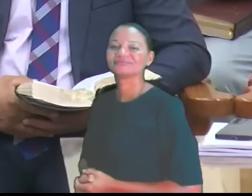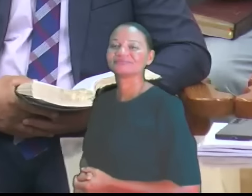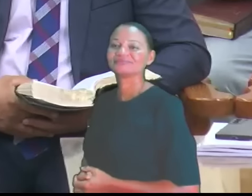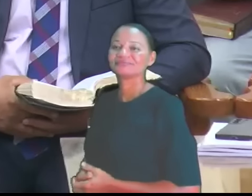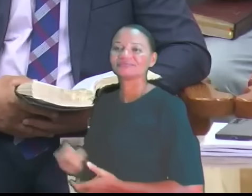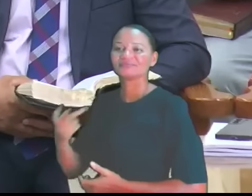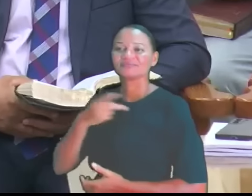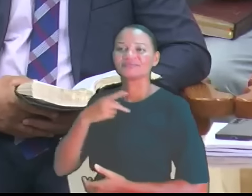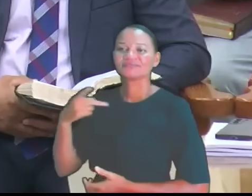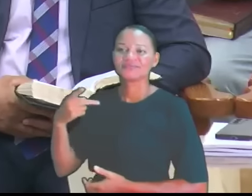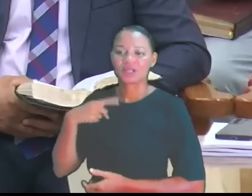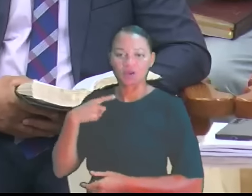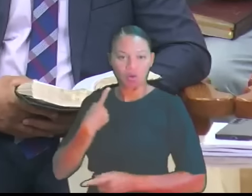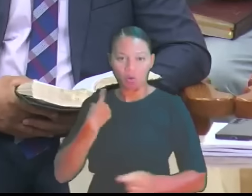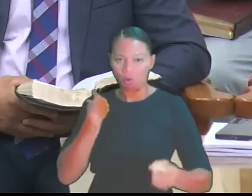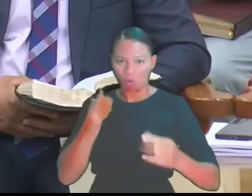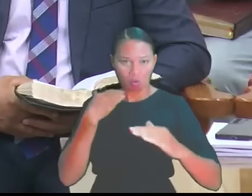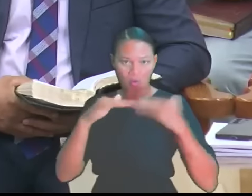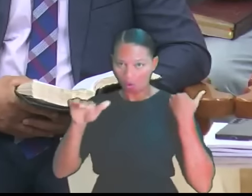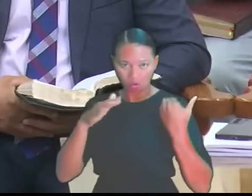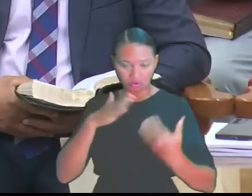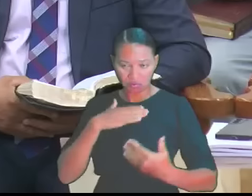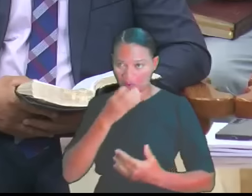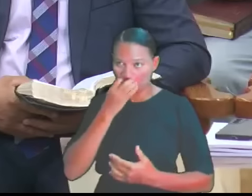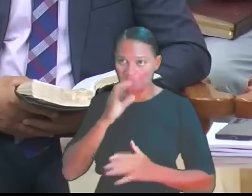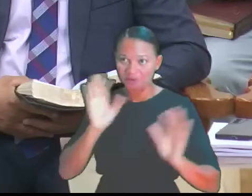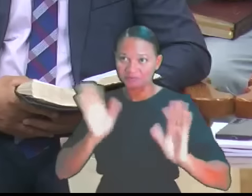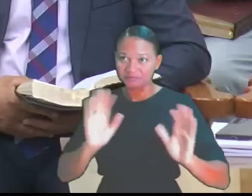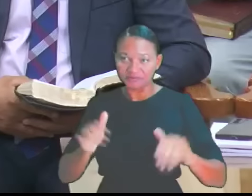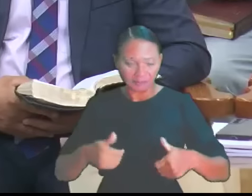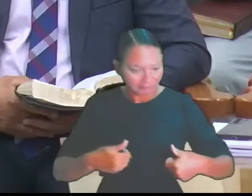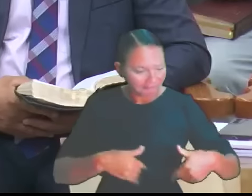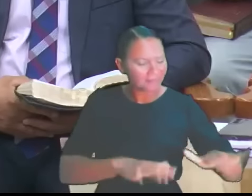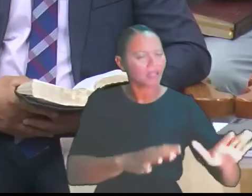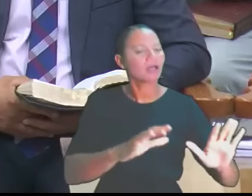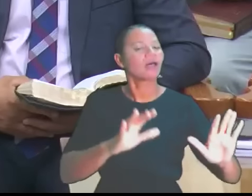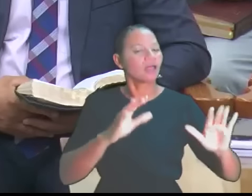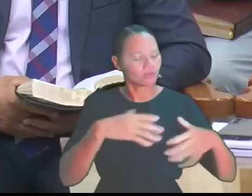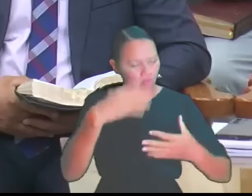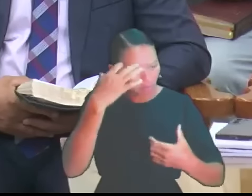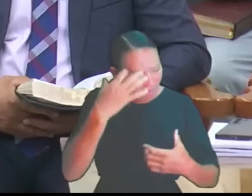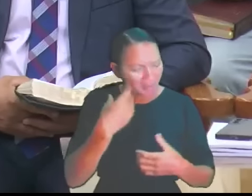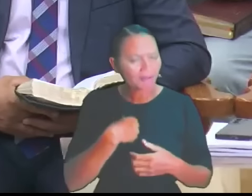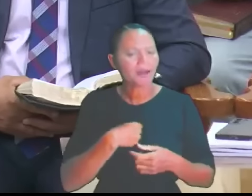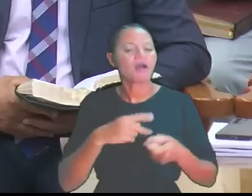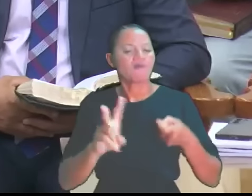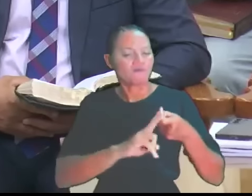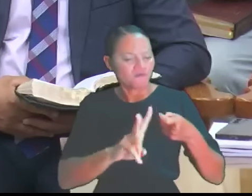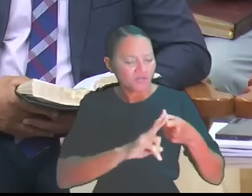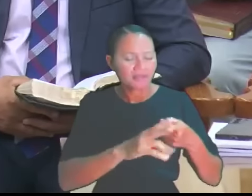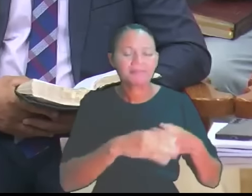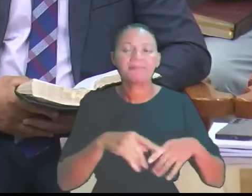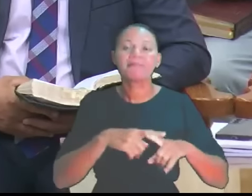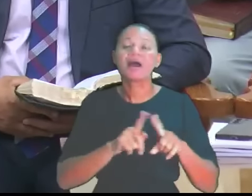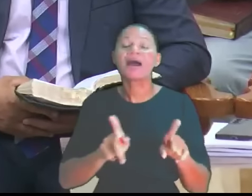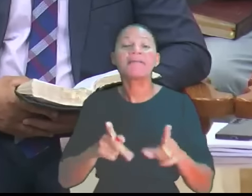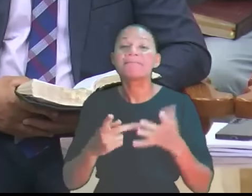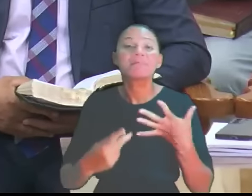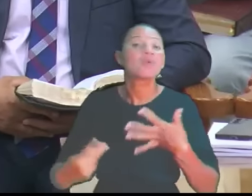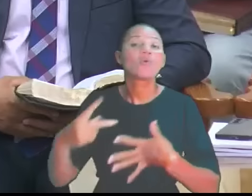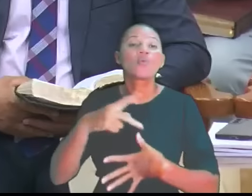Pastor, o senhor é contra meu cachorro? Não, bota o cachorro para tomar banho, leva no veterinário, mas pensa na